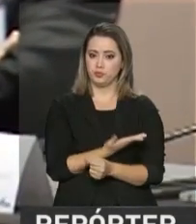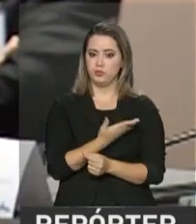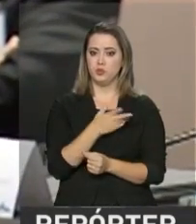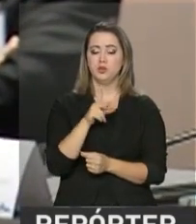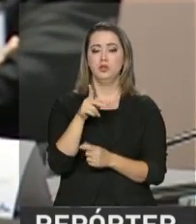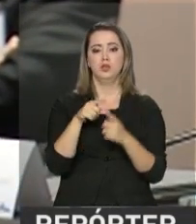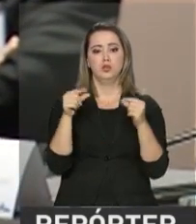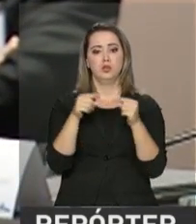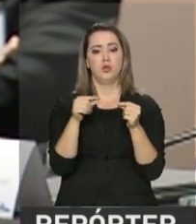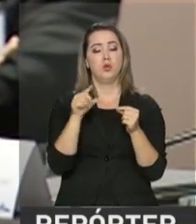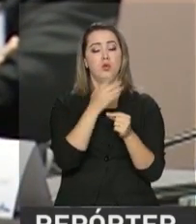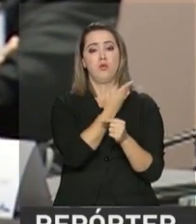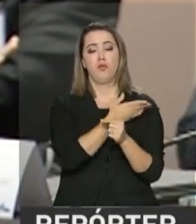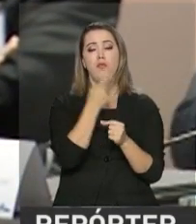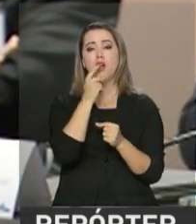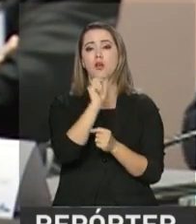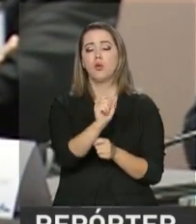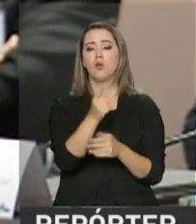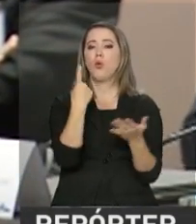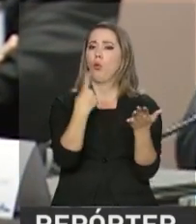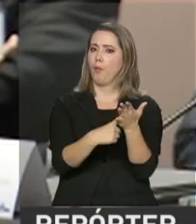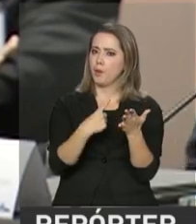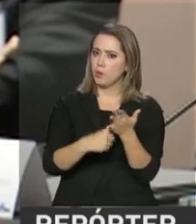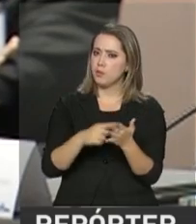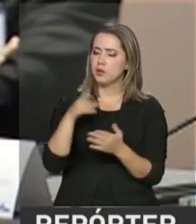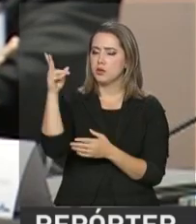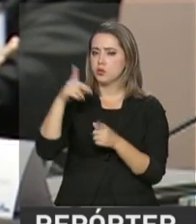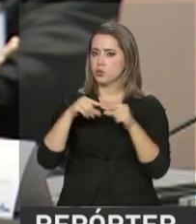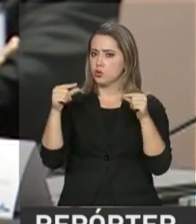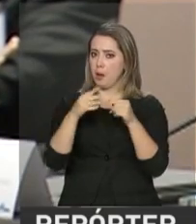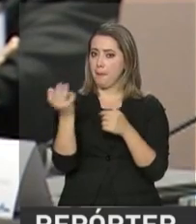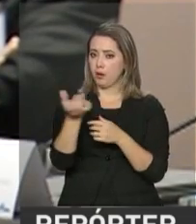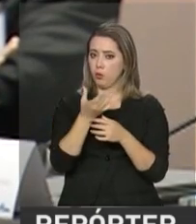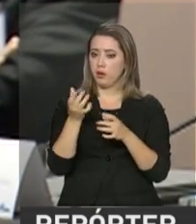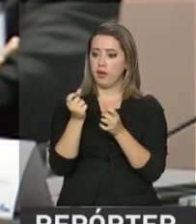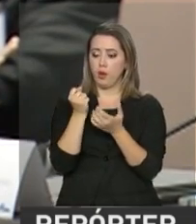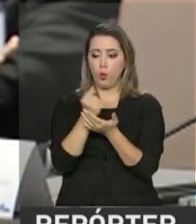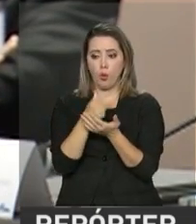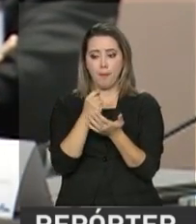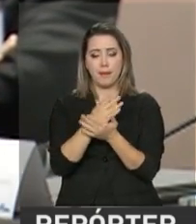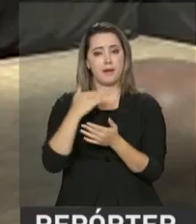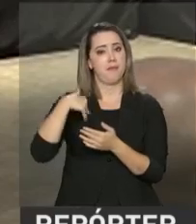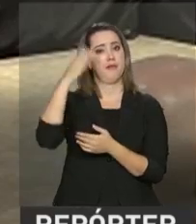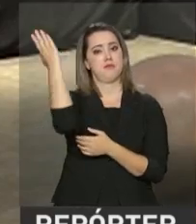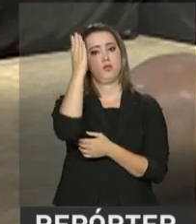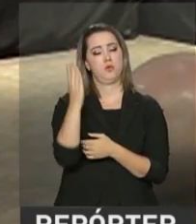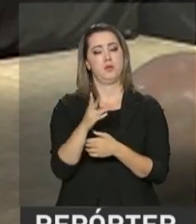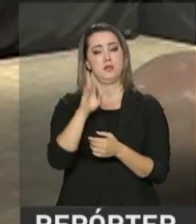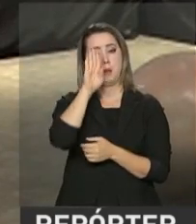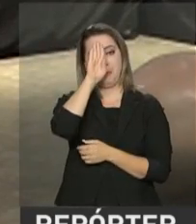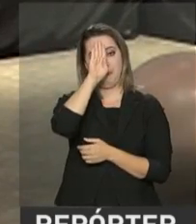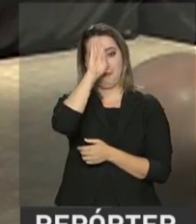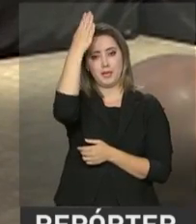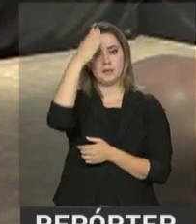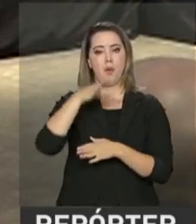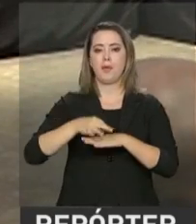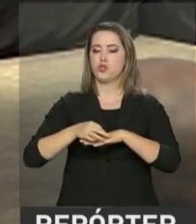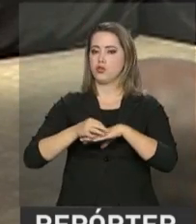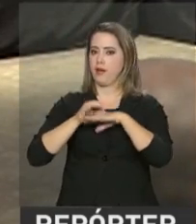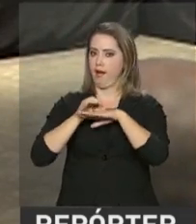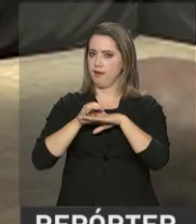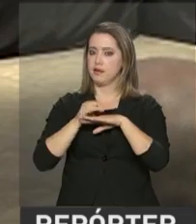do país, Kenichi Hosoda, confirmou o interesse do Japão em ampliar a compra de alimentos do Brasil, principalmente das